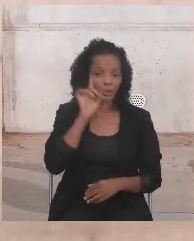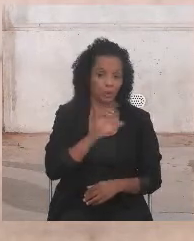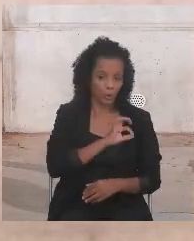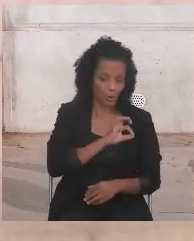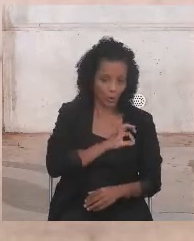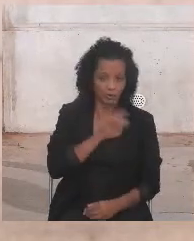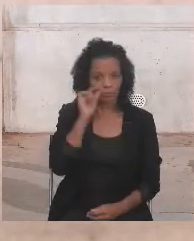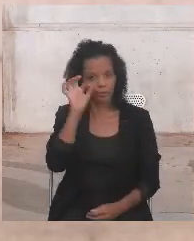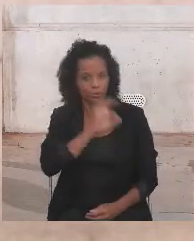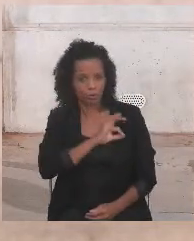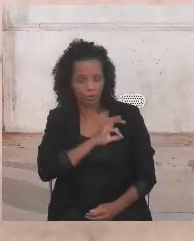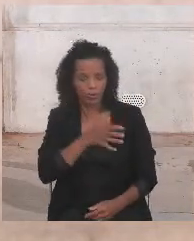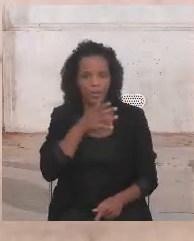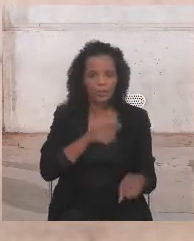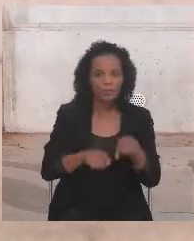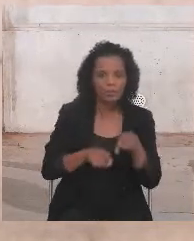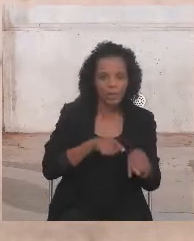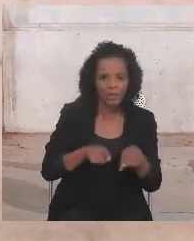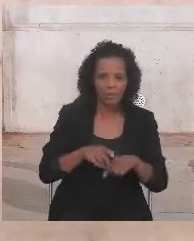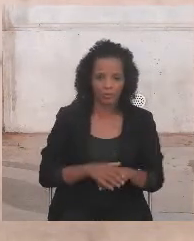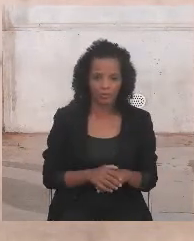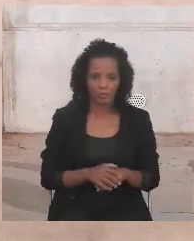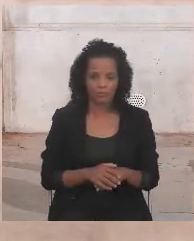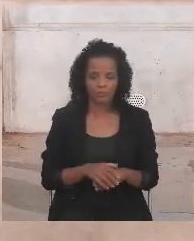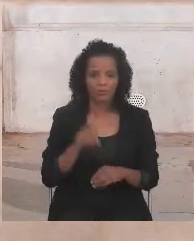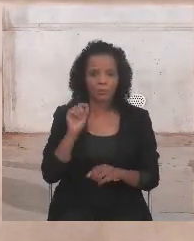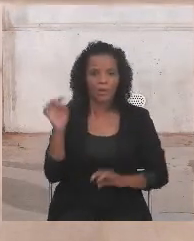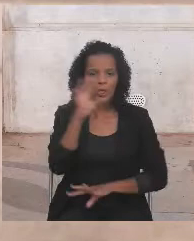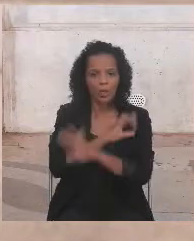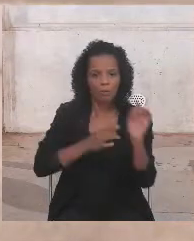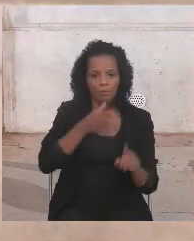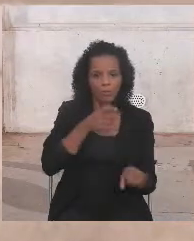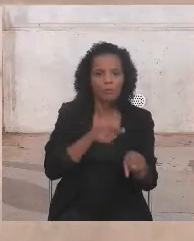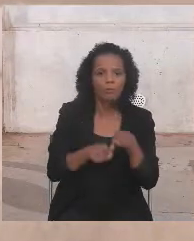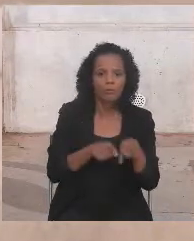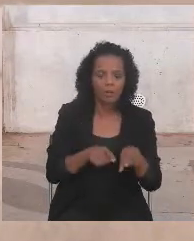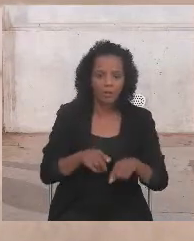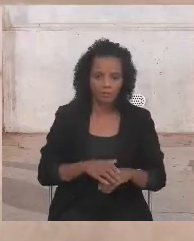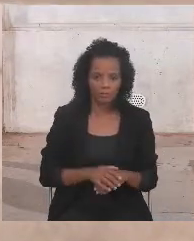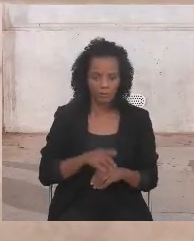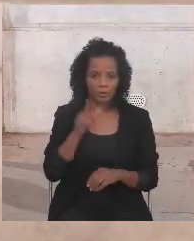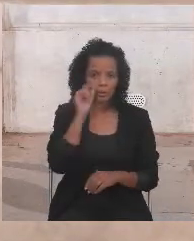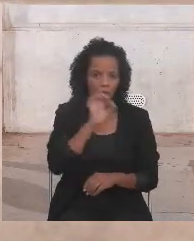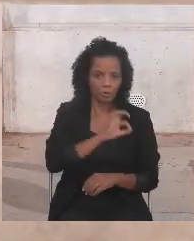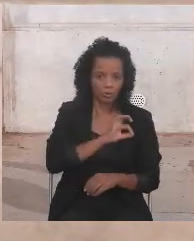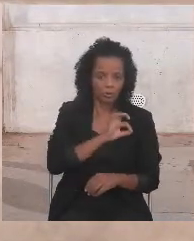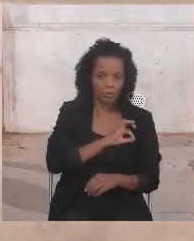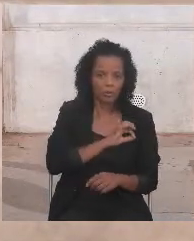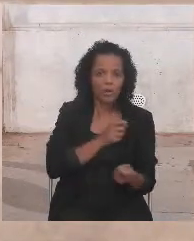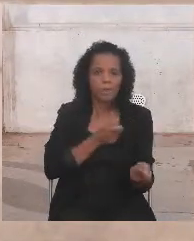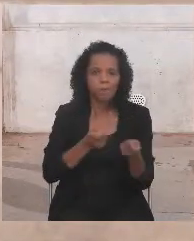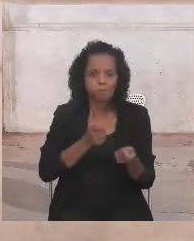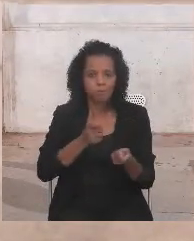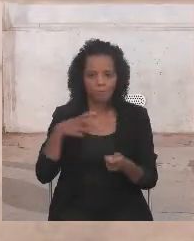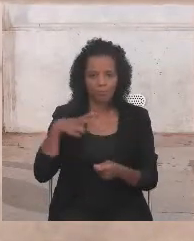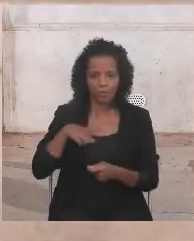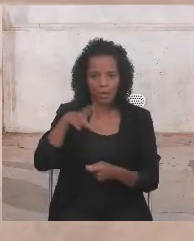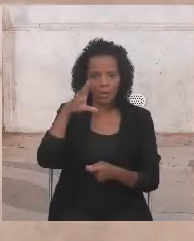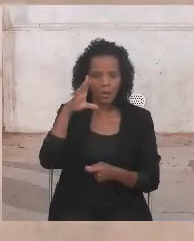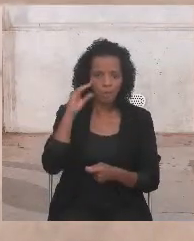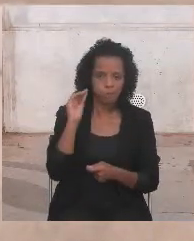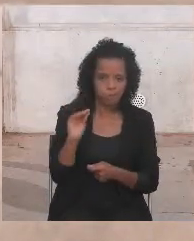Senhoras e senhores deputados e eurodeputados, senhor Governador do Banco de